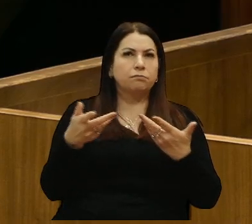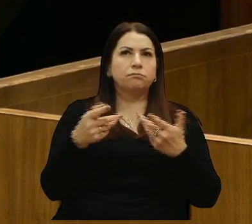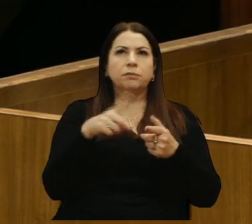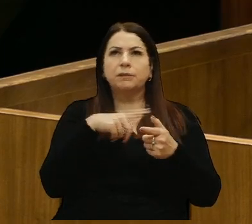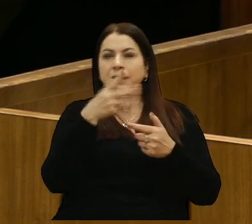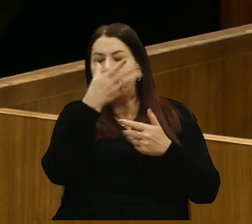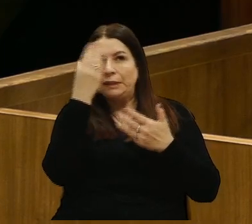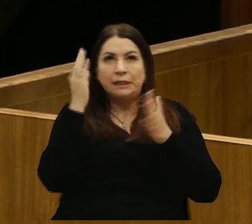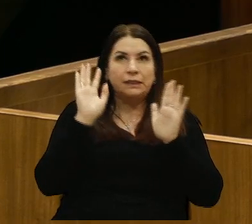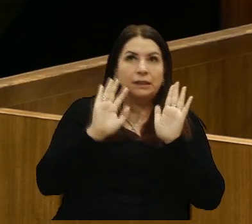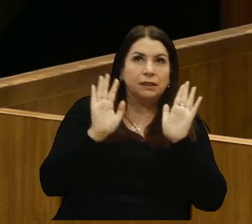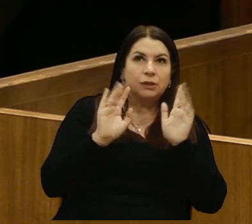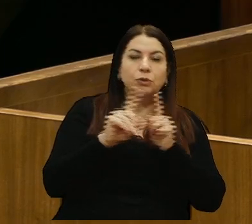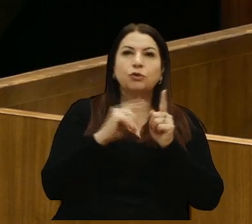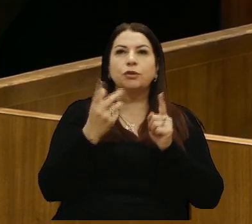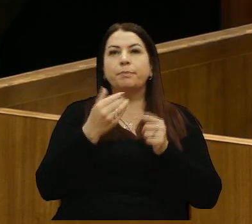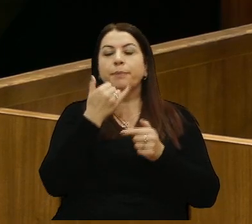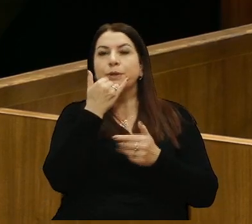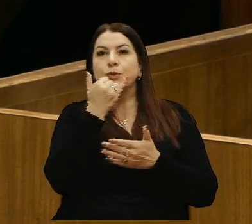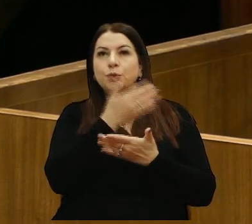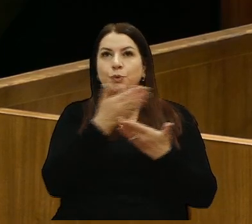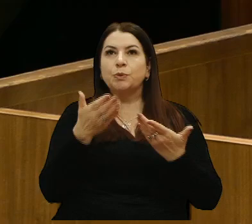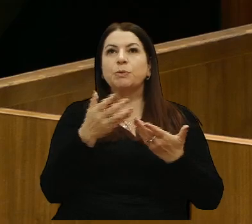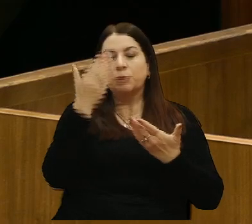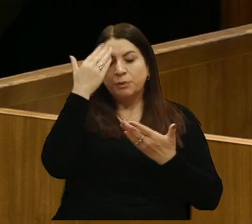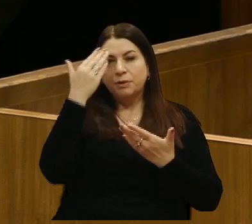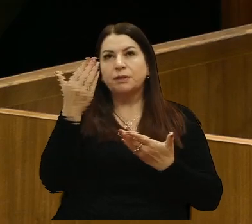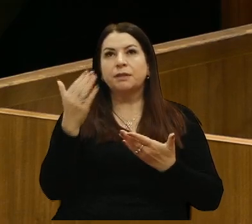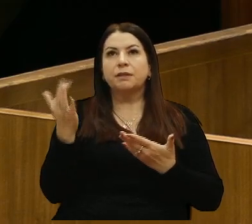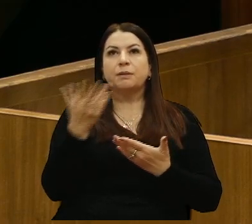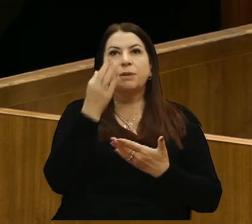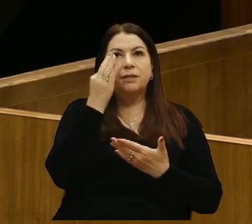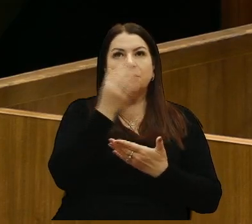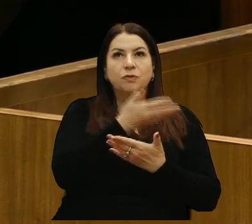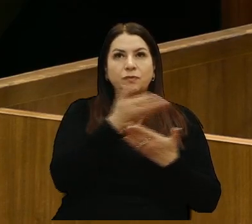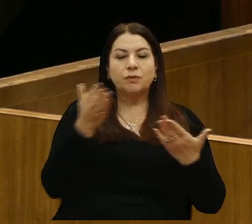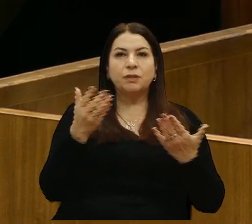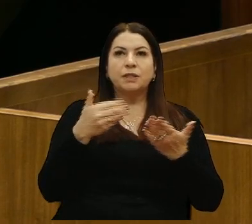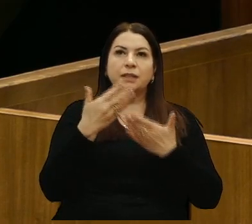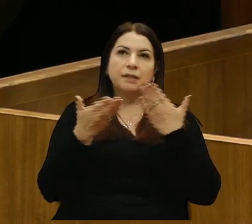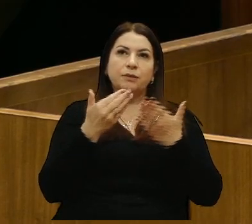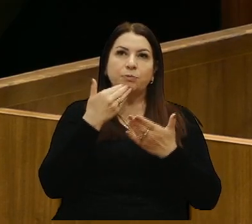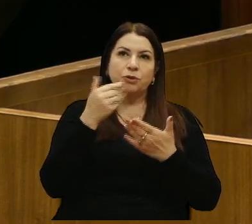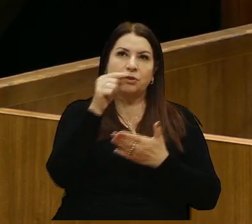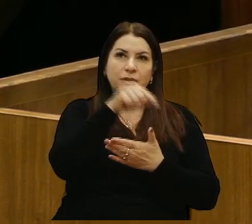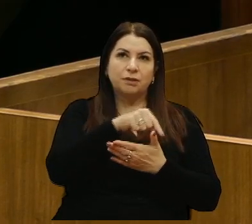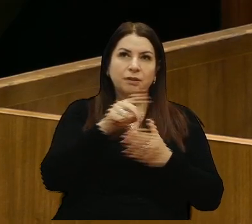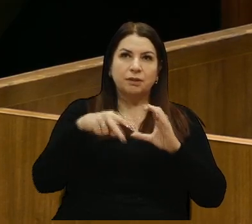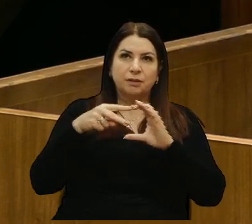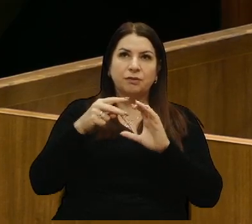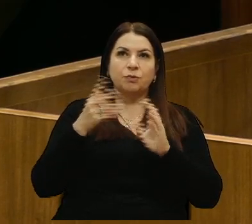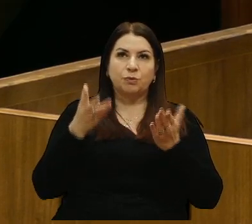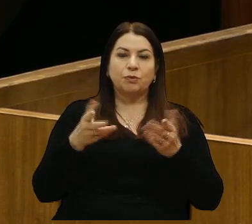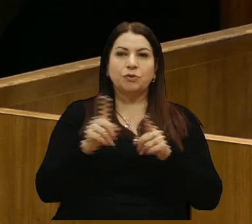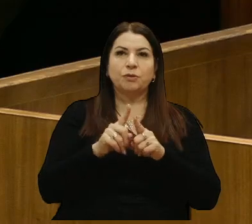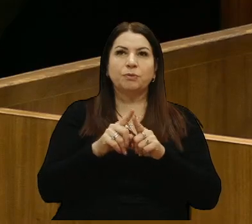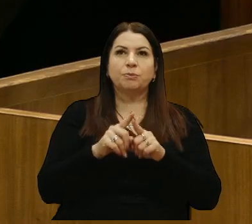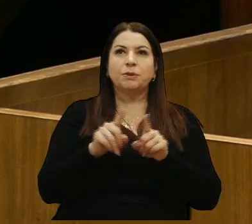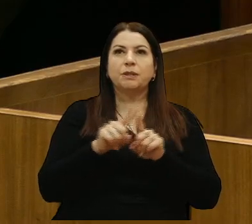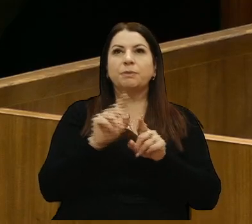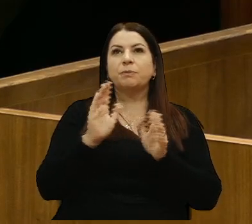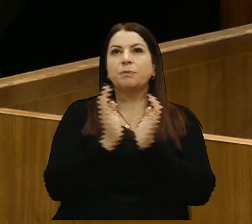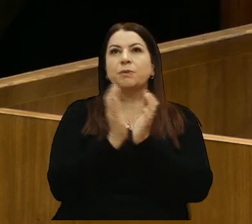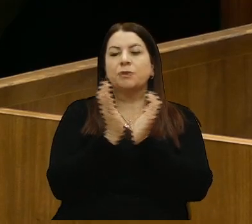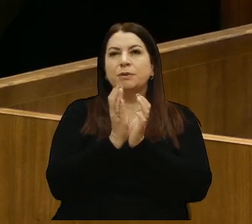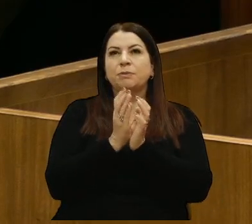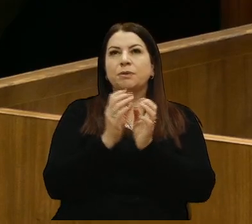tenha me passado, de antemão eu já peço desculpa, mas quero agradecer a presença de vocês que atenderam o nosso pedido para estar aqui na Câmara de Vereadores hoje, para além também dos meus